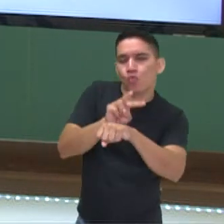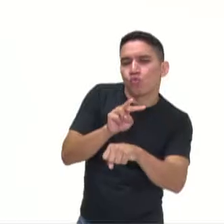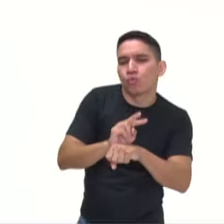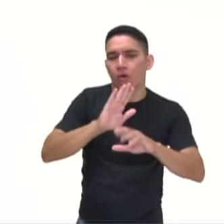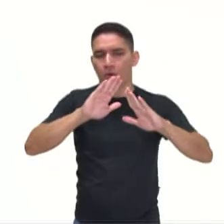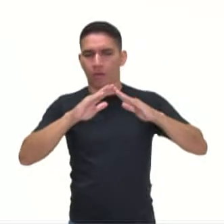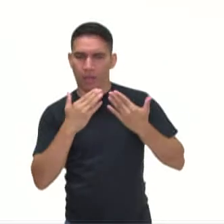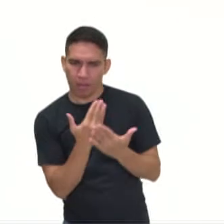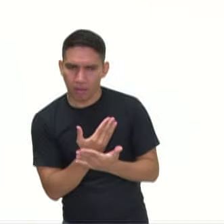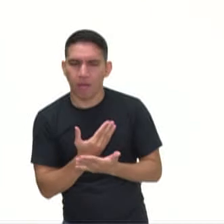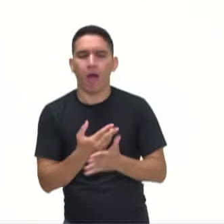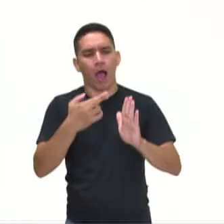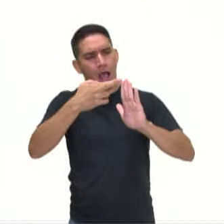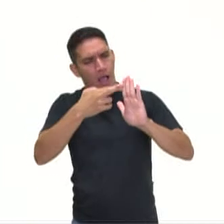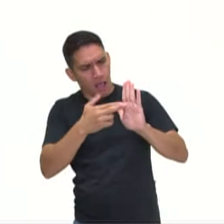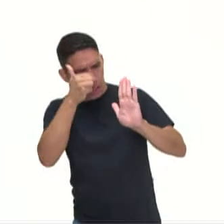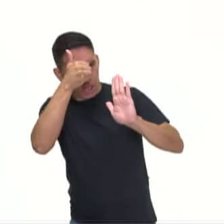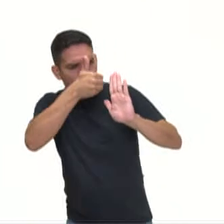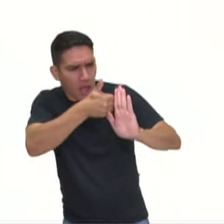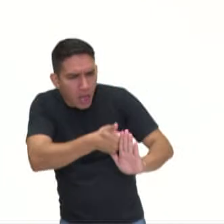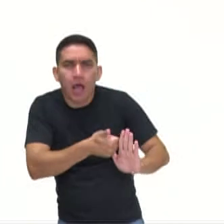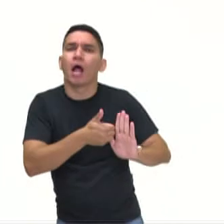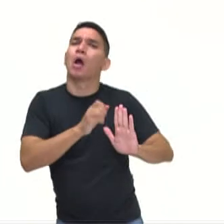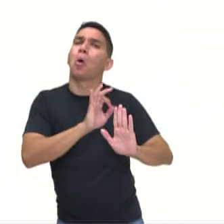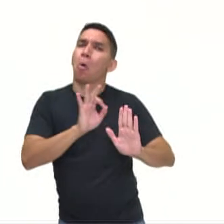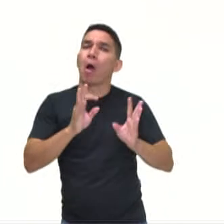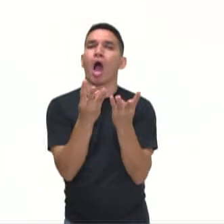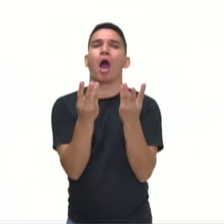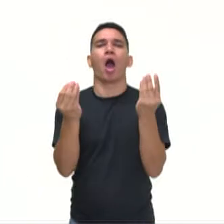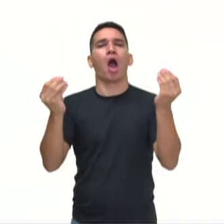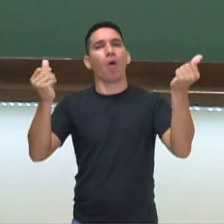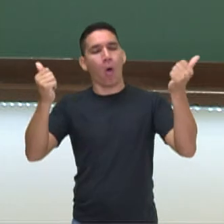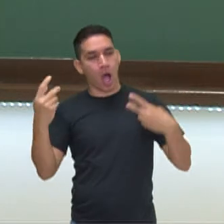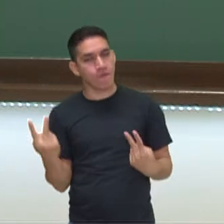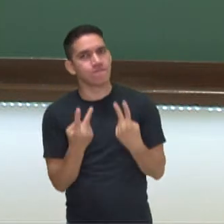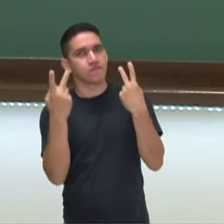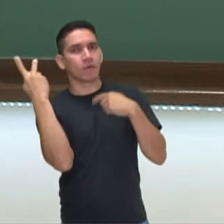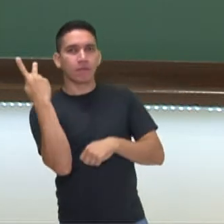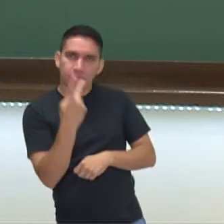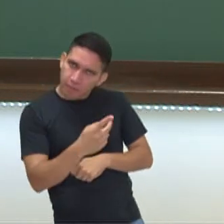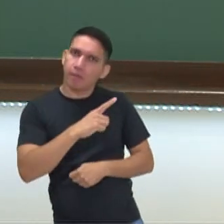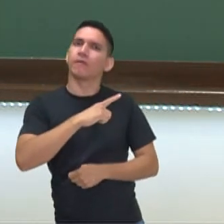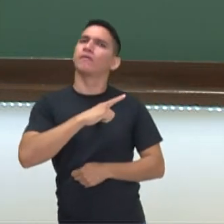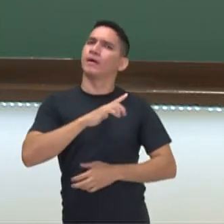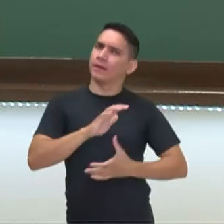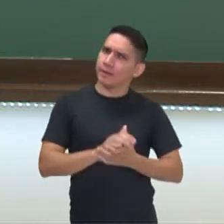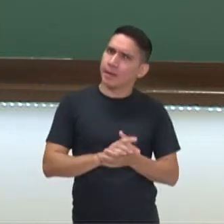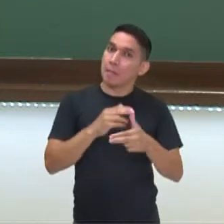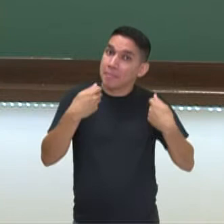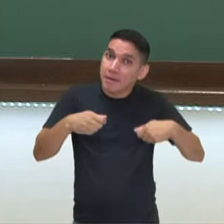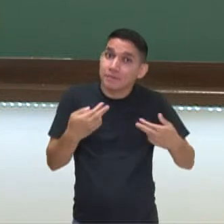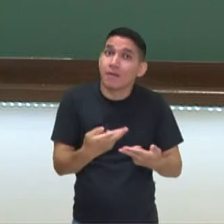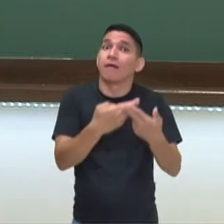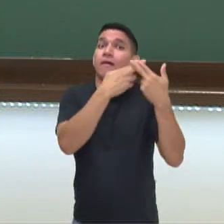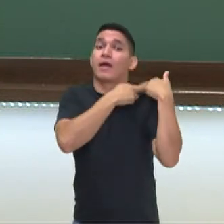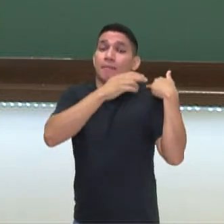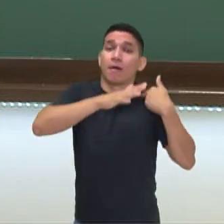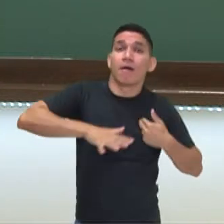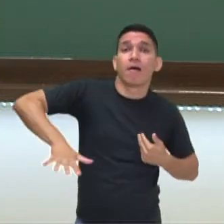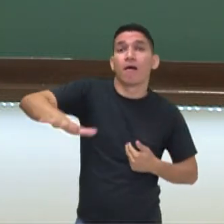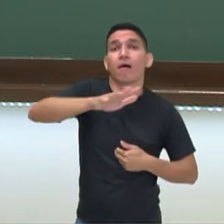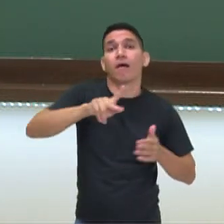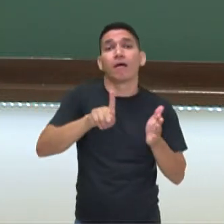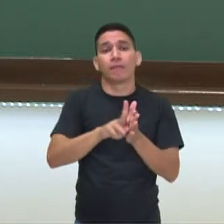escolar, com as regras, é uma qualidade muito valorizada. A gente precisa ser responsável por esse ambiente em que a